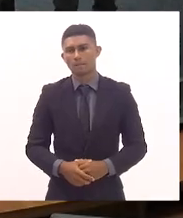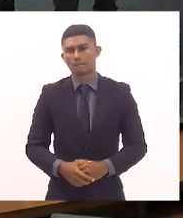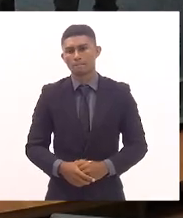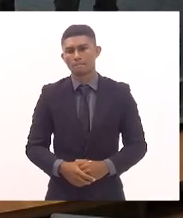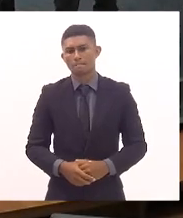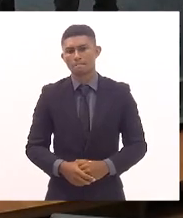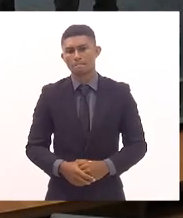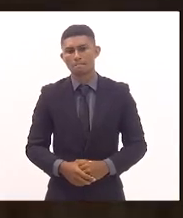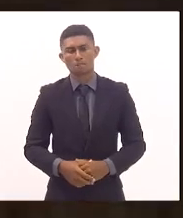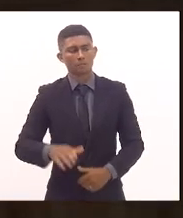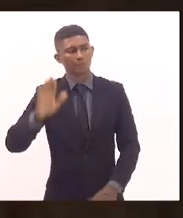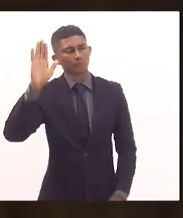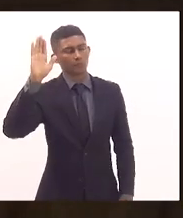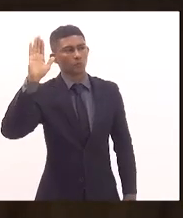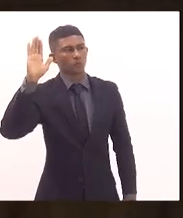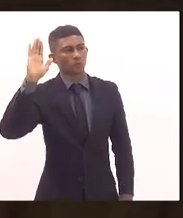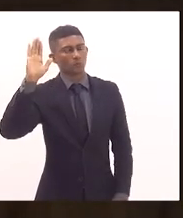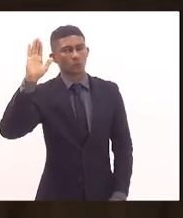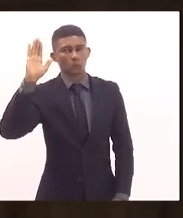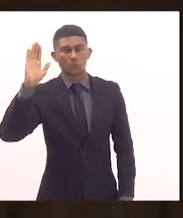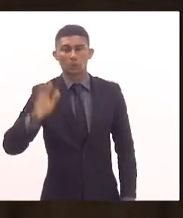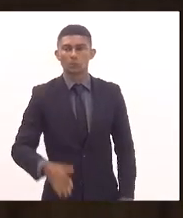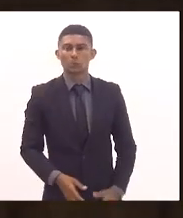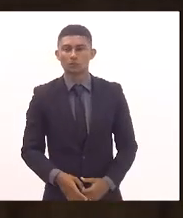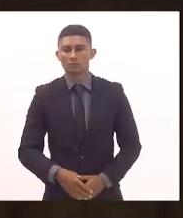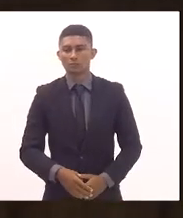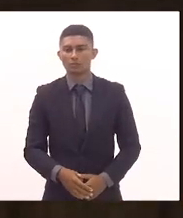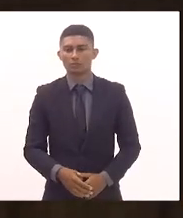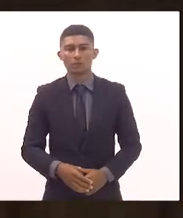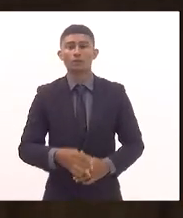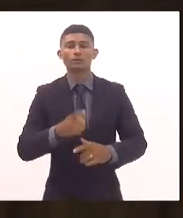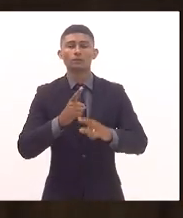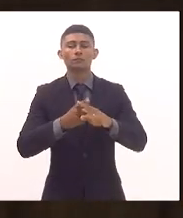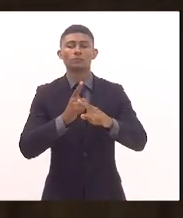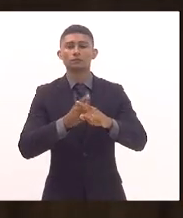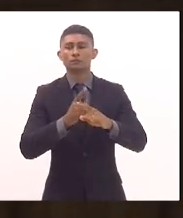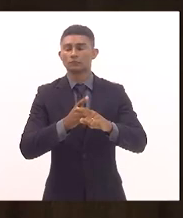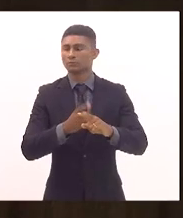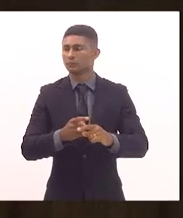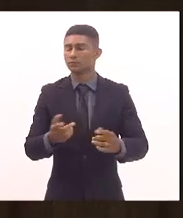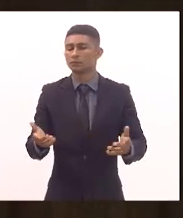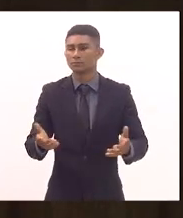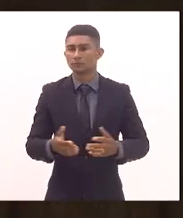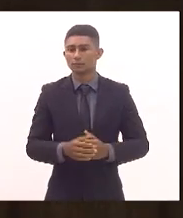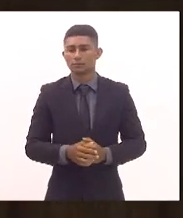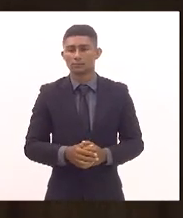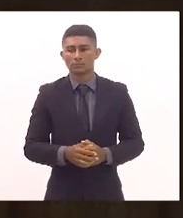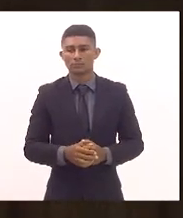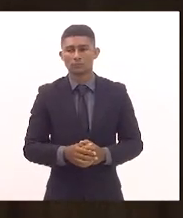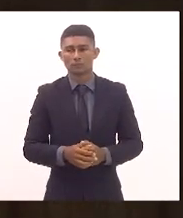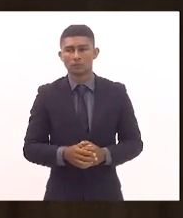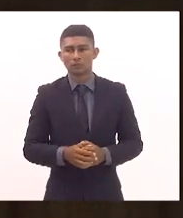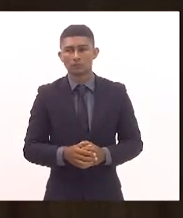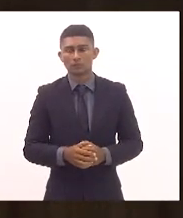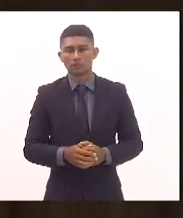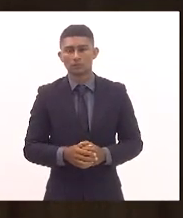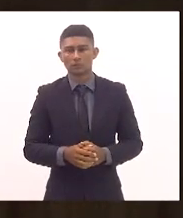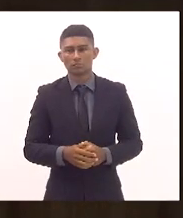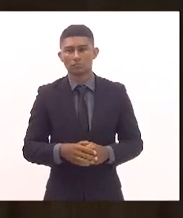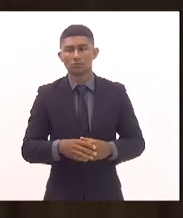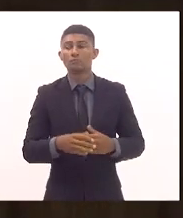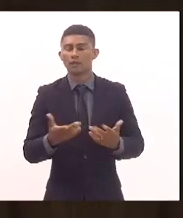Eu queria uma questão de ordem, senhor presidente. Exatamente, deputado Rodrigo Amorim, função